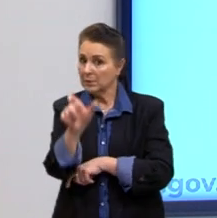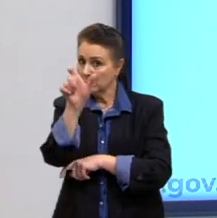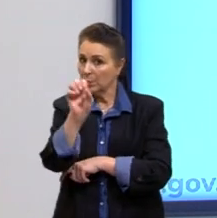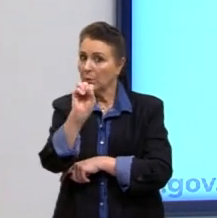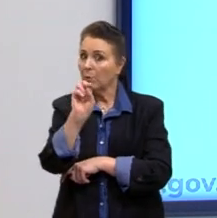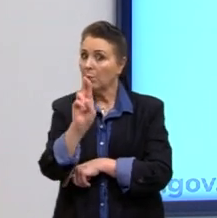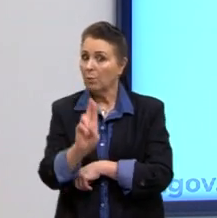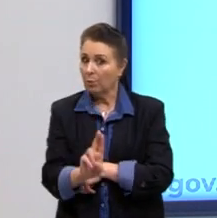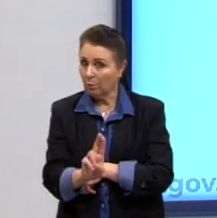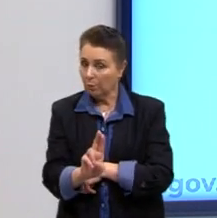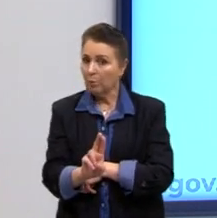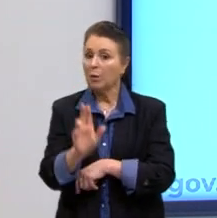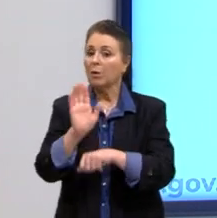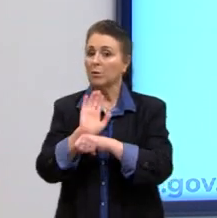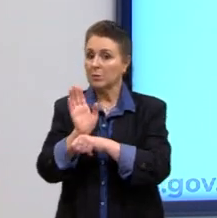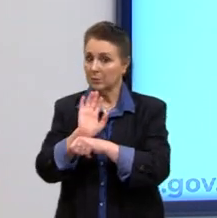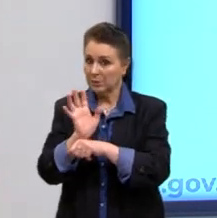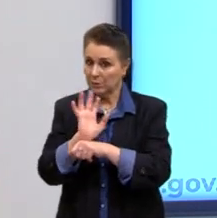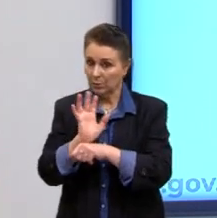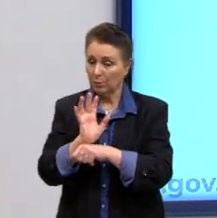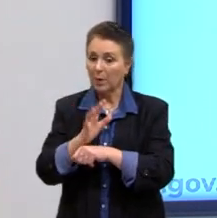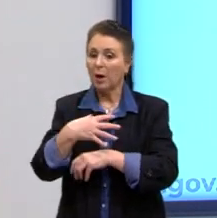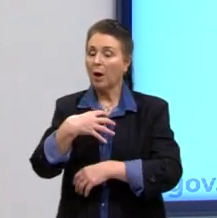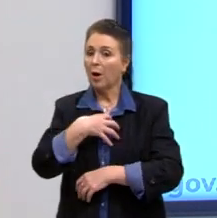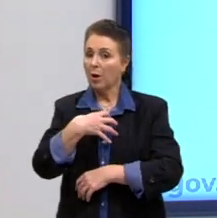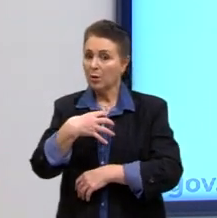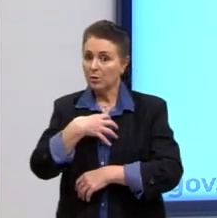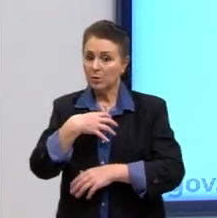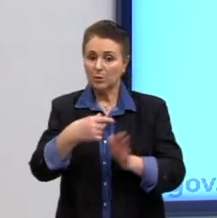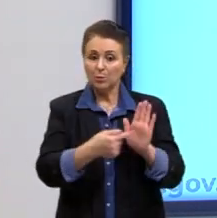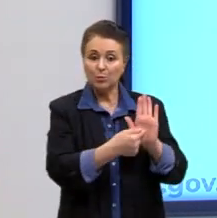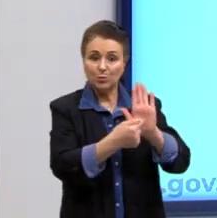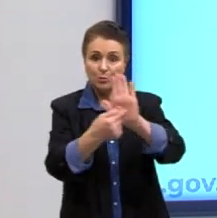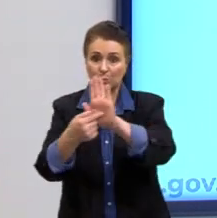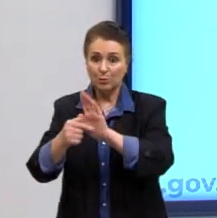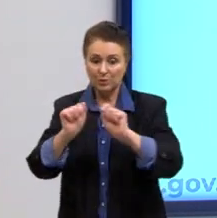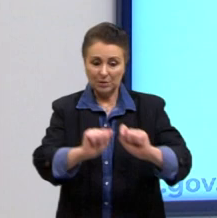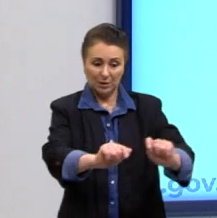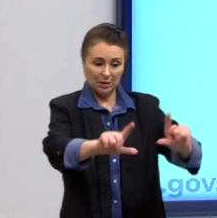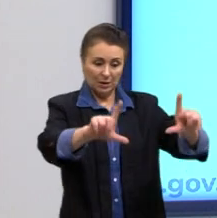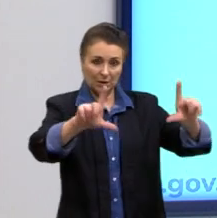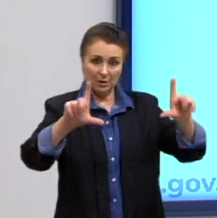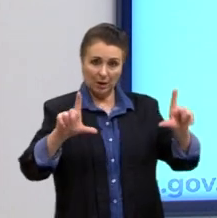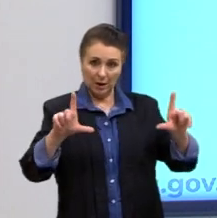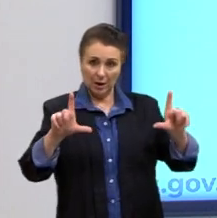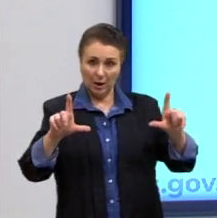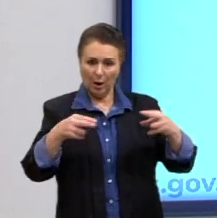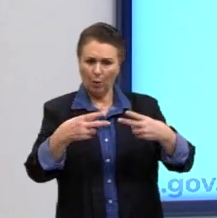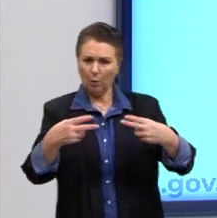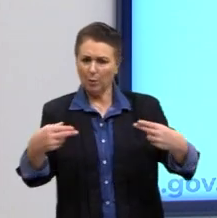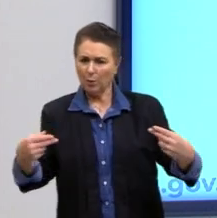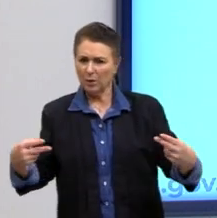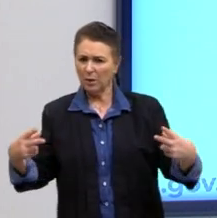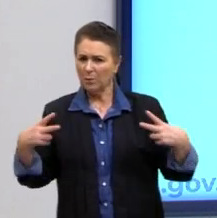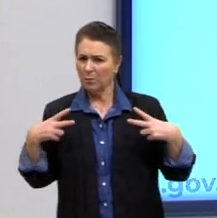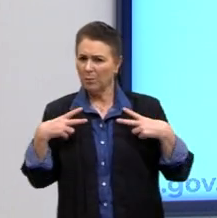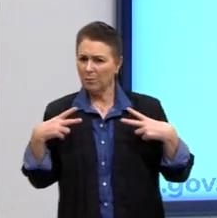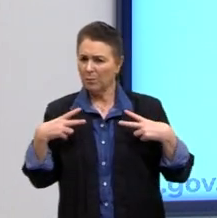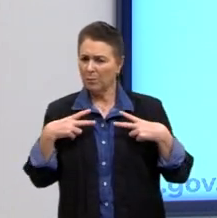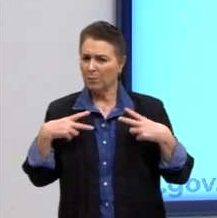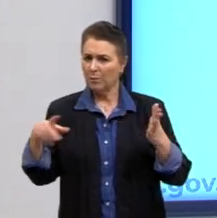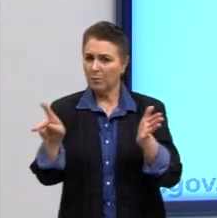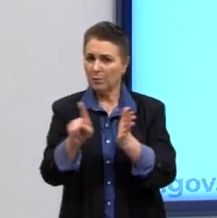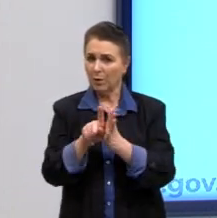seja, o cinema seria um meio de transpor para a tela o universo pessoal, solicitando a